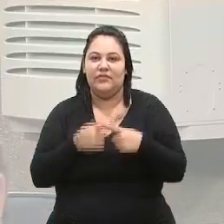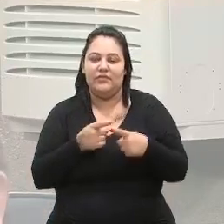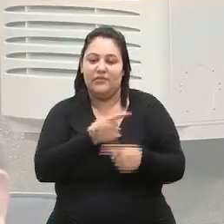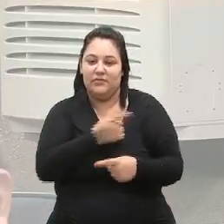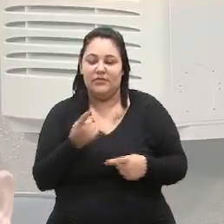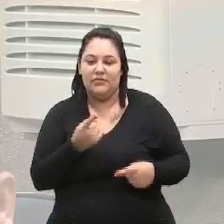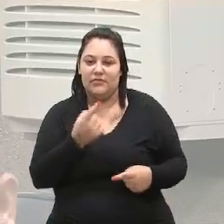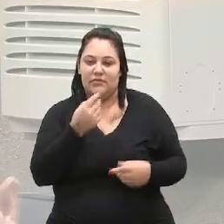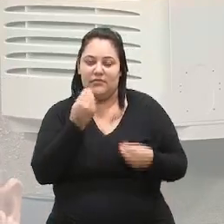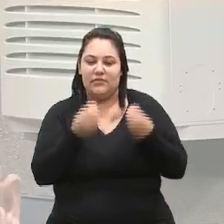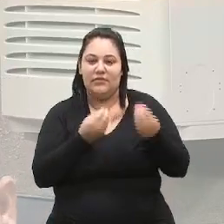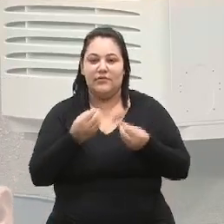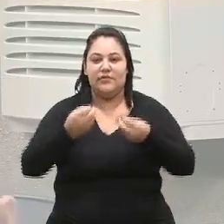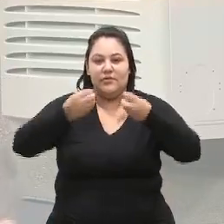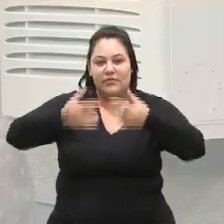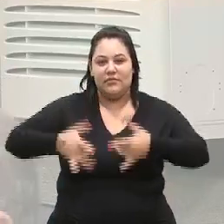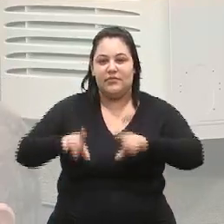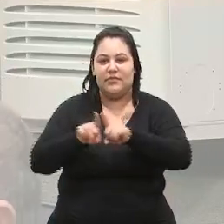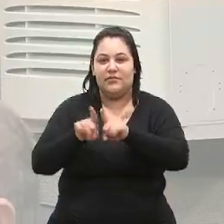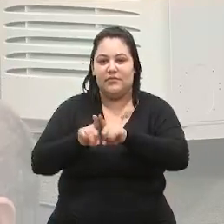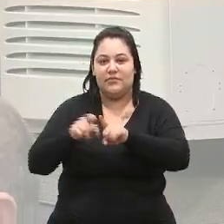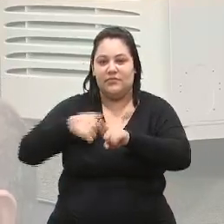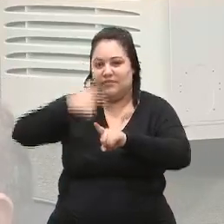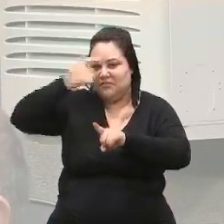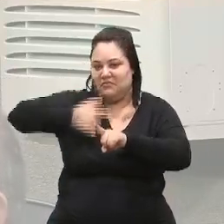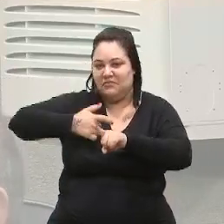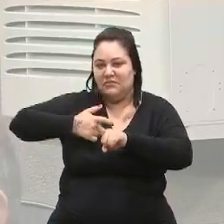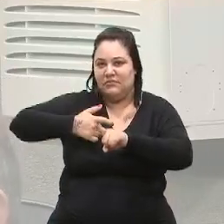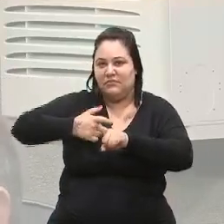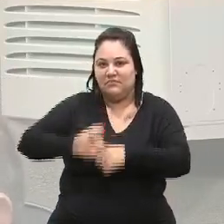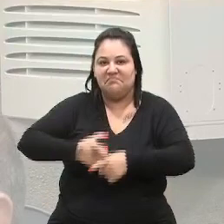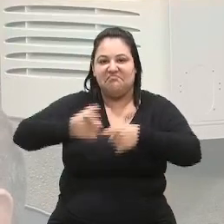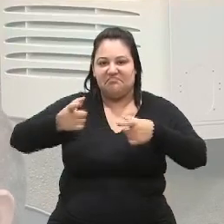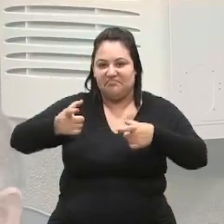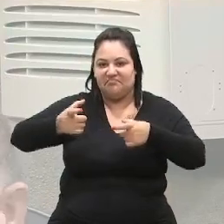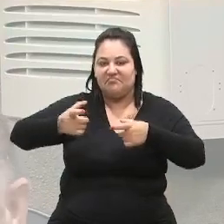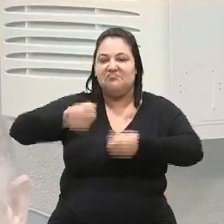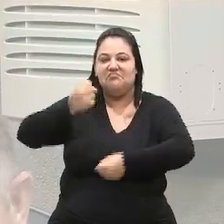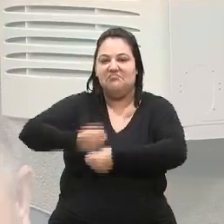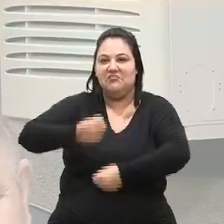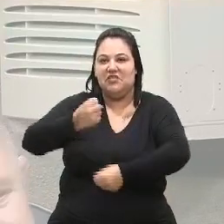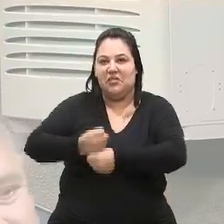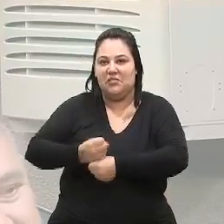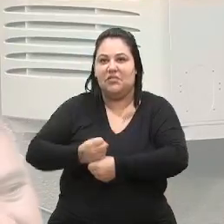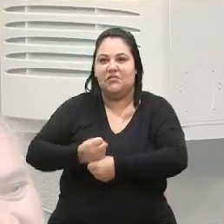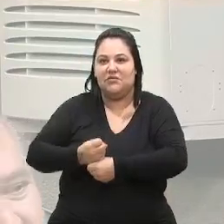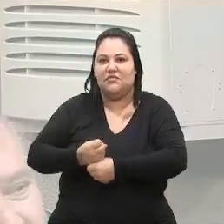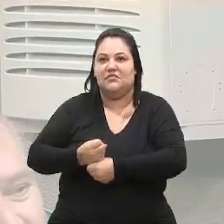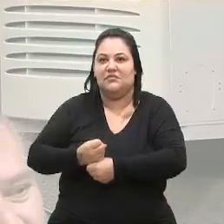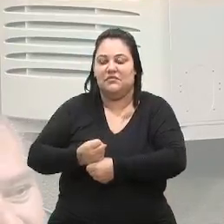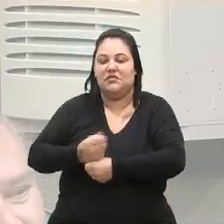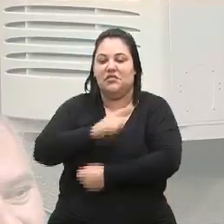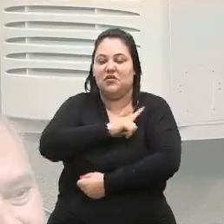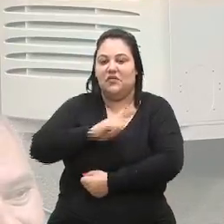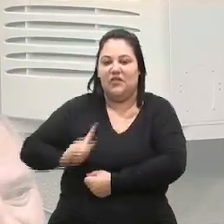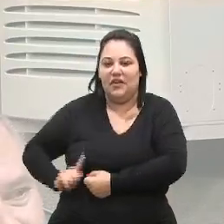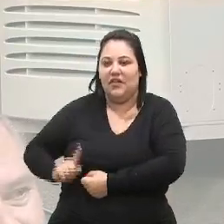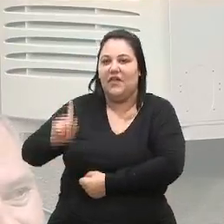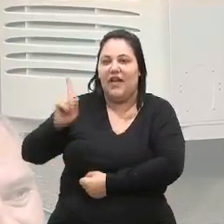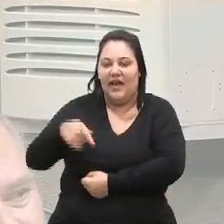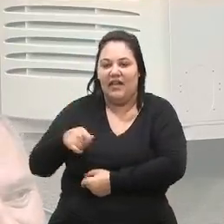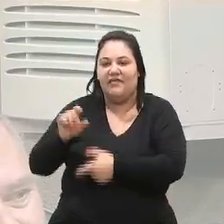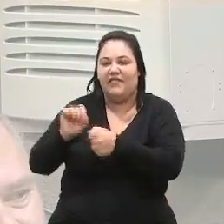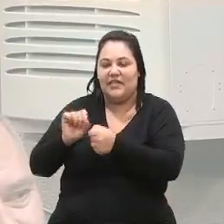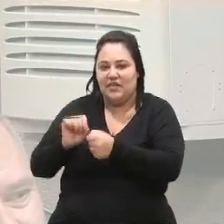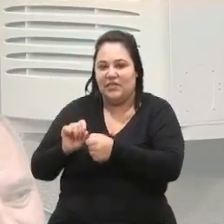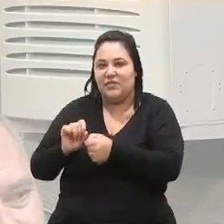falou, talvez a maior obra deste governo seja o serviço que está prestando nesta causa, que é